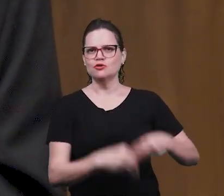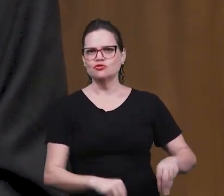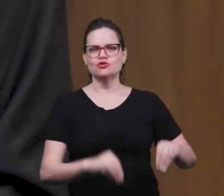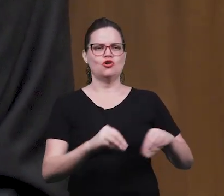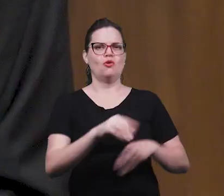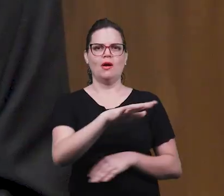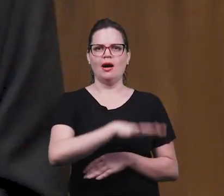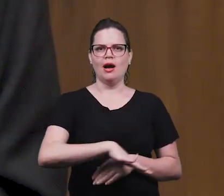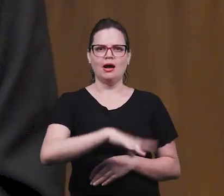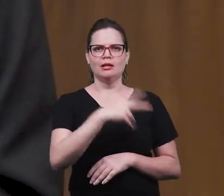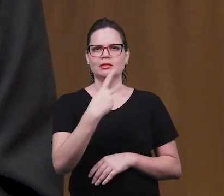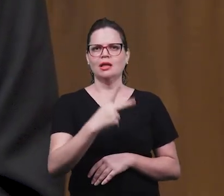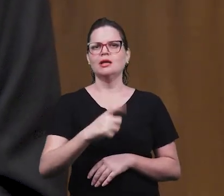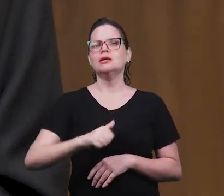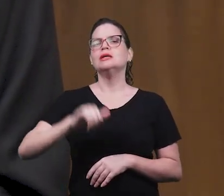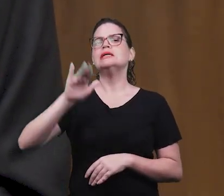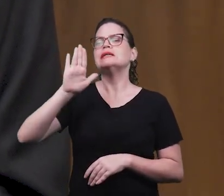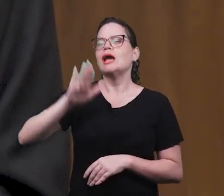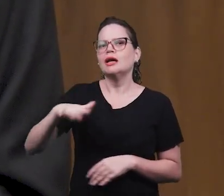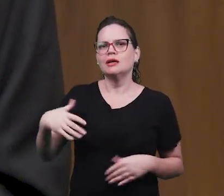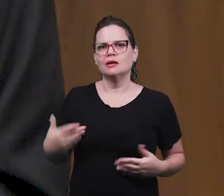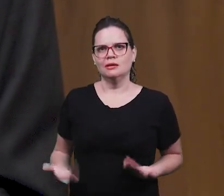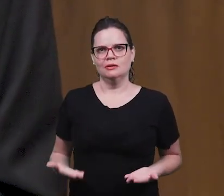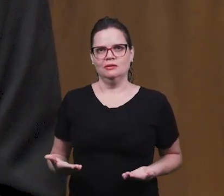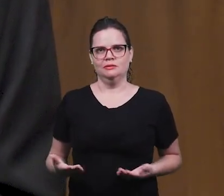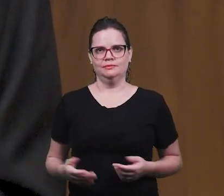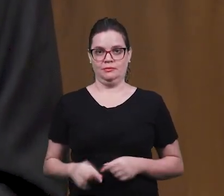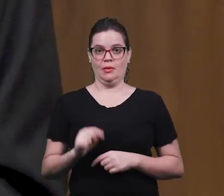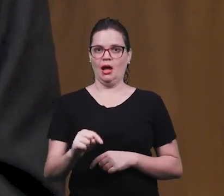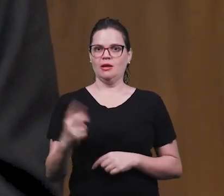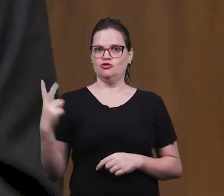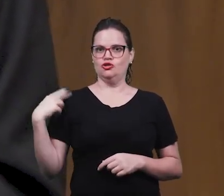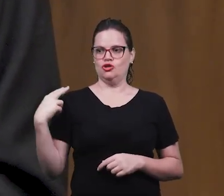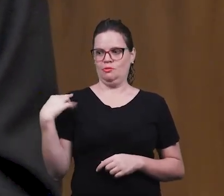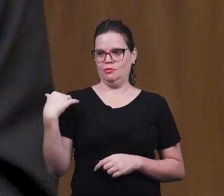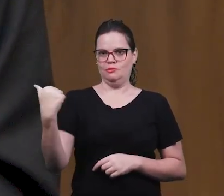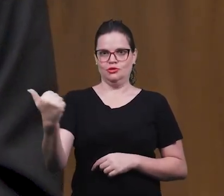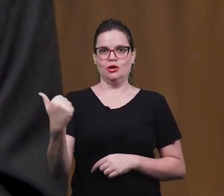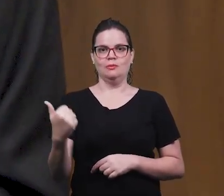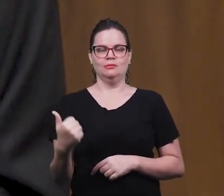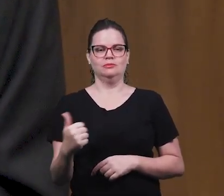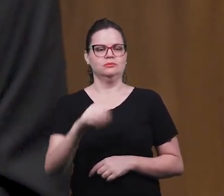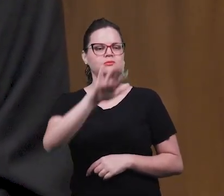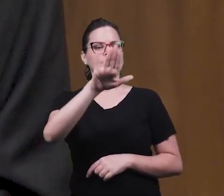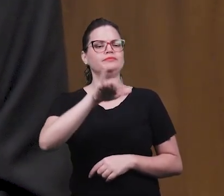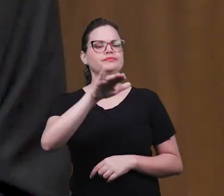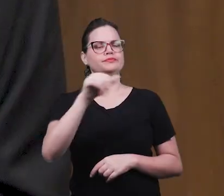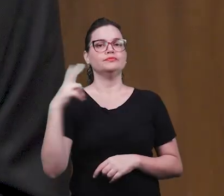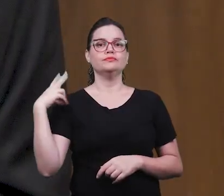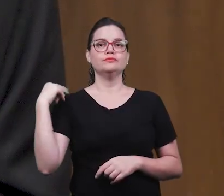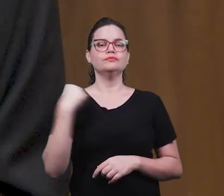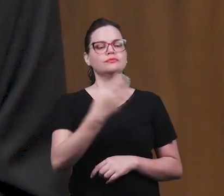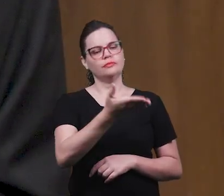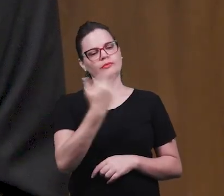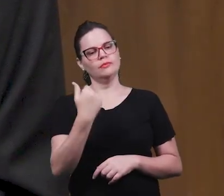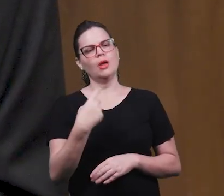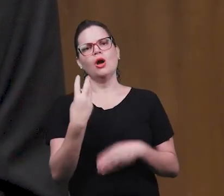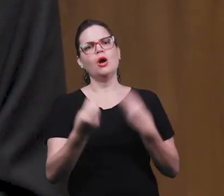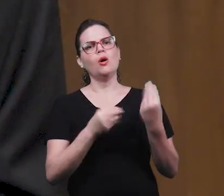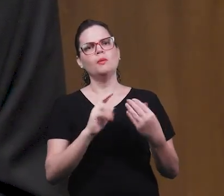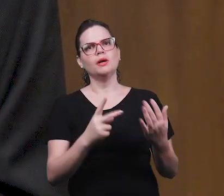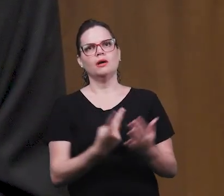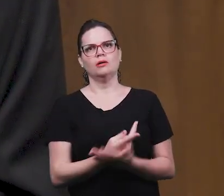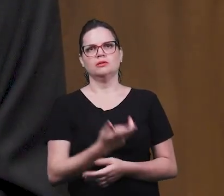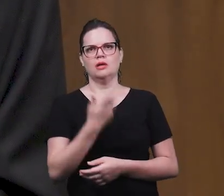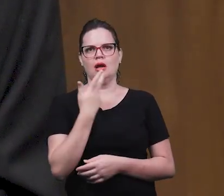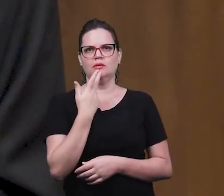transtorno lá para a unidade dele, ele queria saber quem era o oficial dele. Aí o comandante me chamou, eu que estava de serviço, aí o comandante me chamou: Cidade, como é